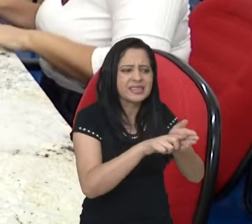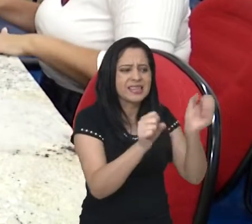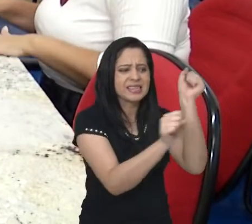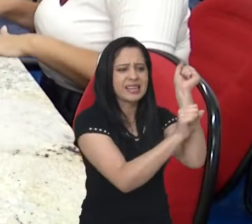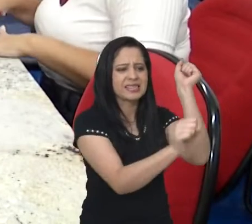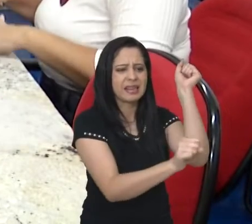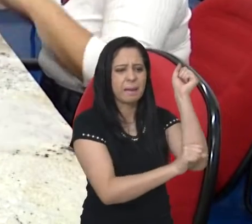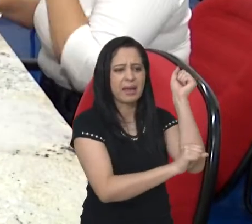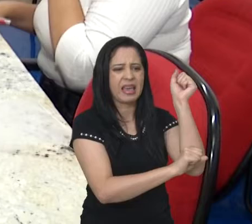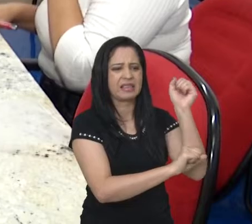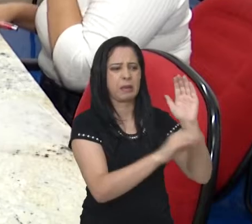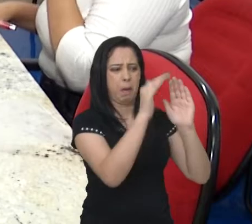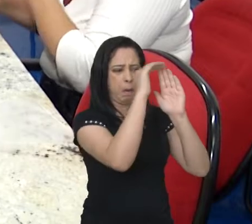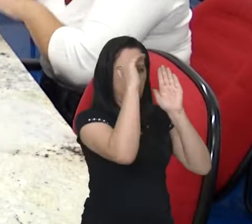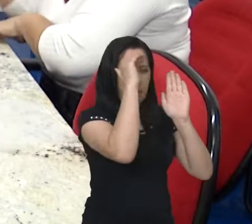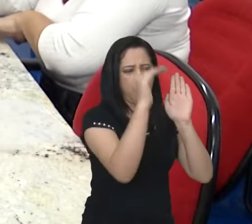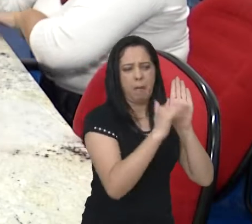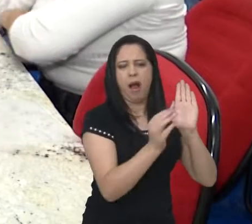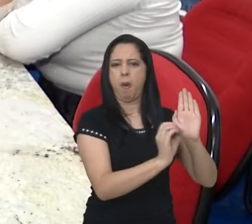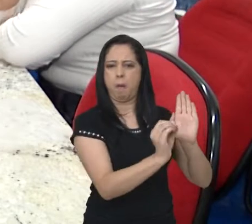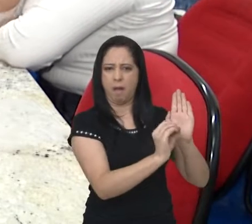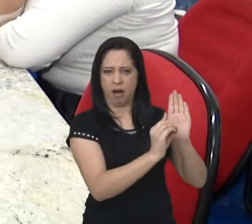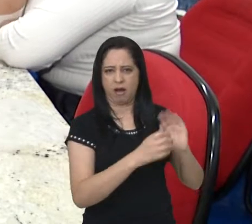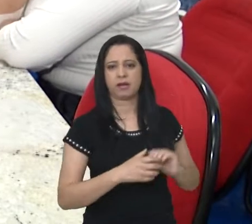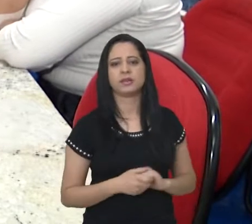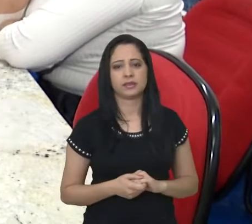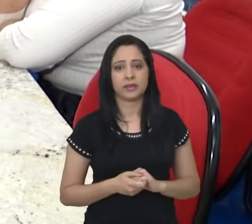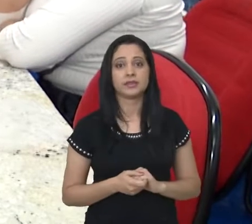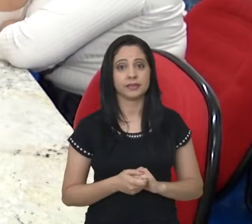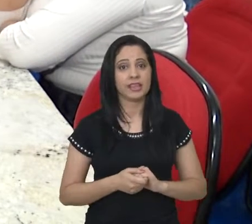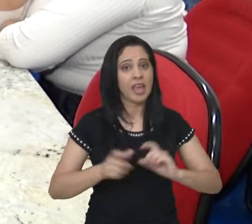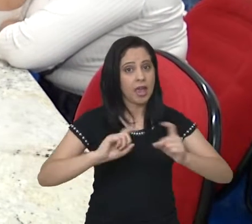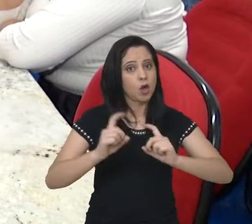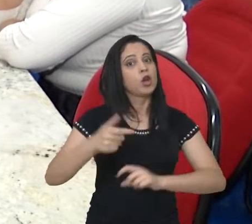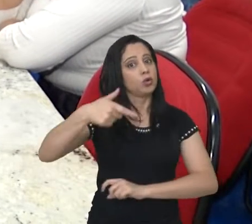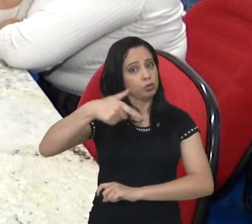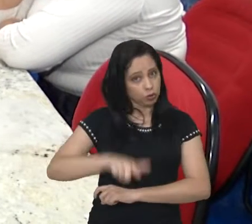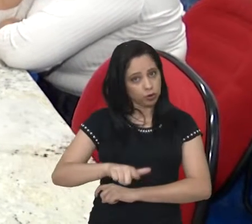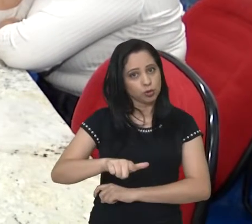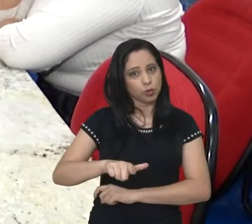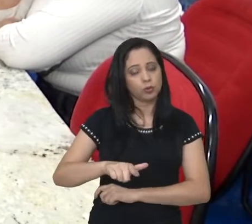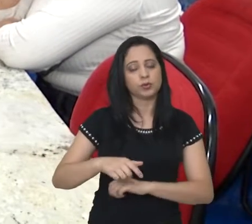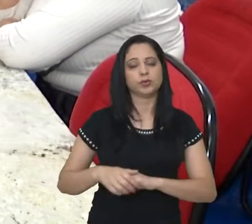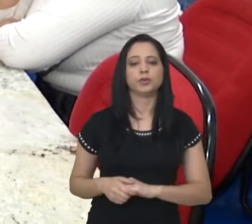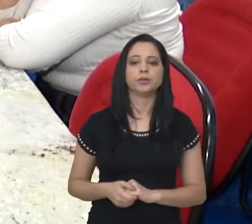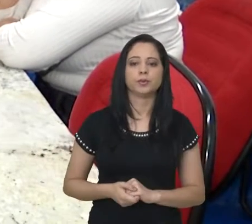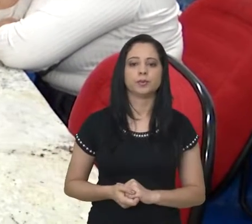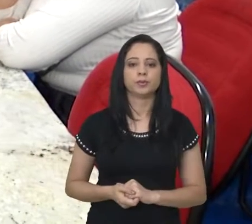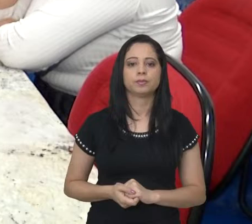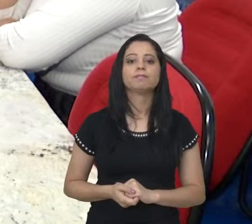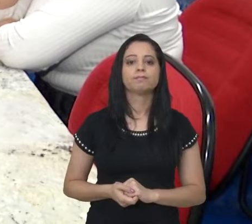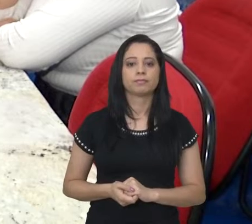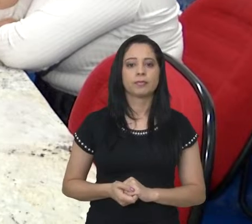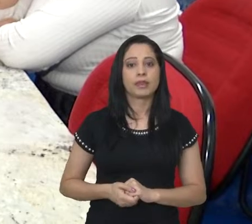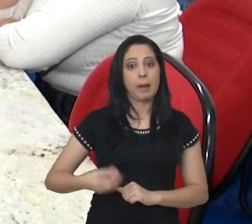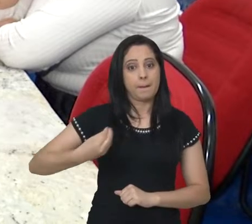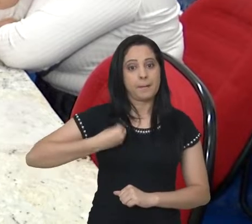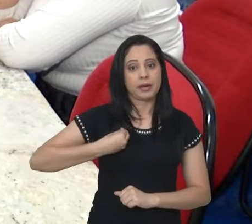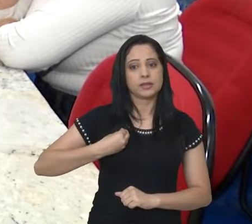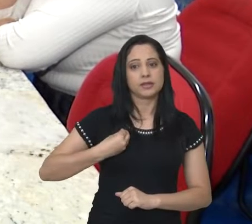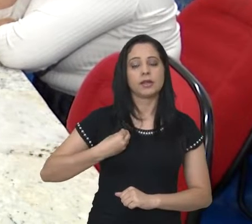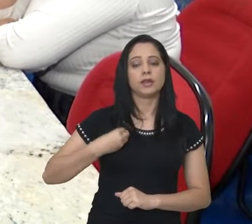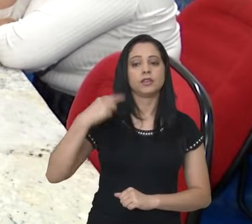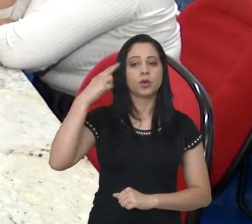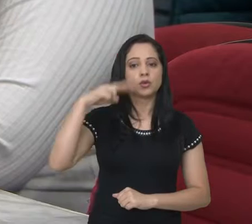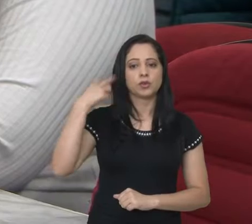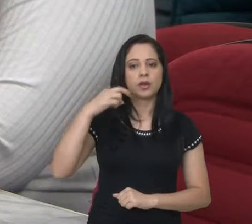contrato da Sabesp com o município de São José dos Campos se reuniram para uma 7ª reunião. Estiveram presentes